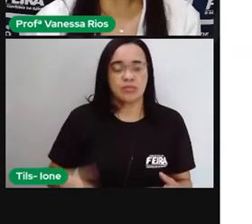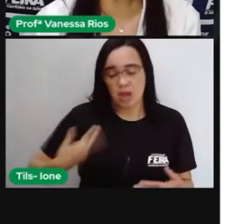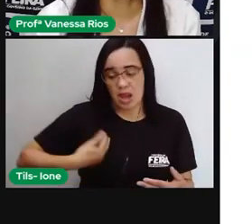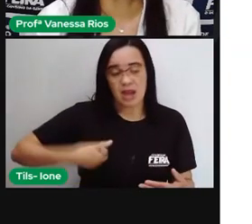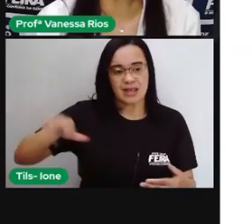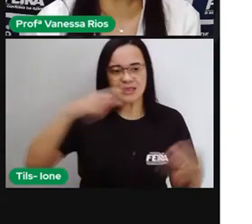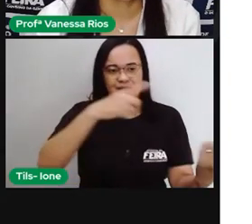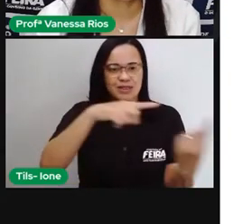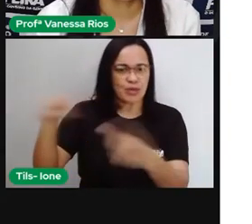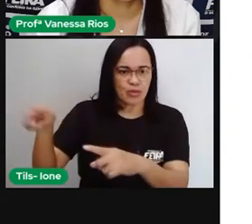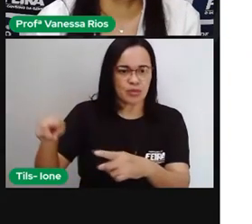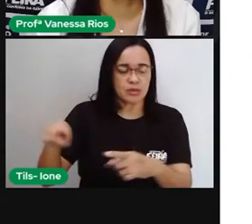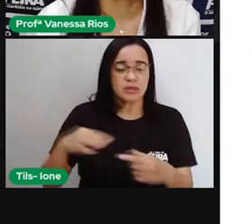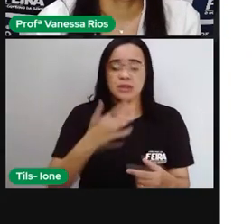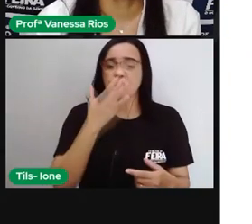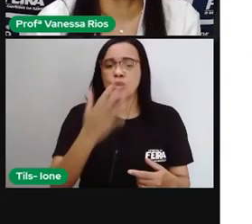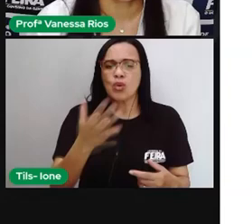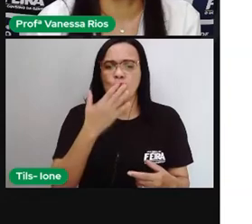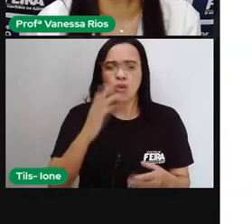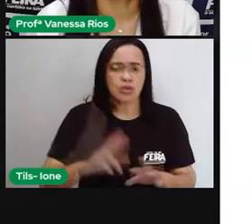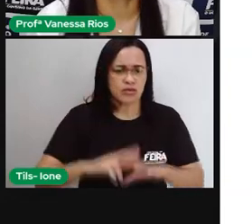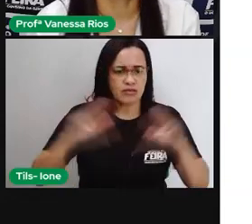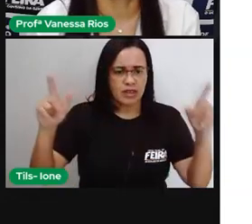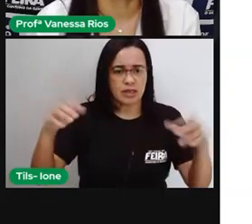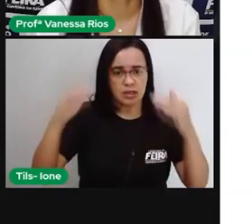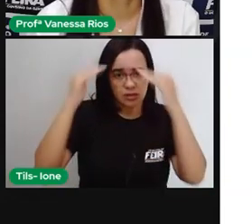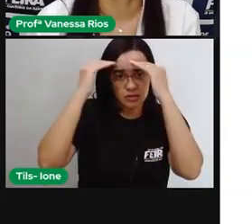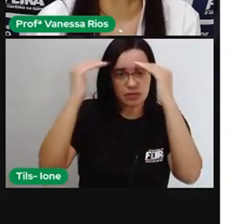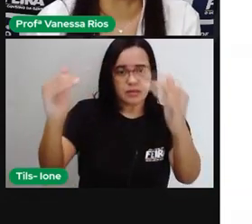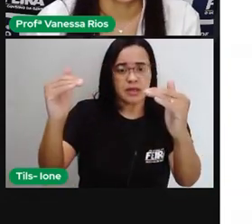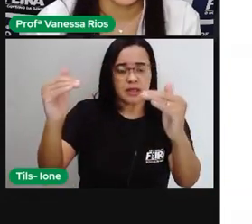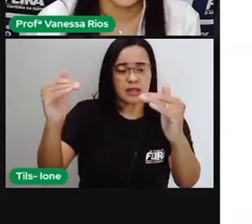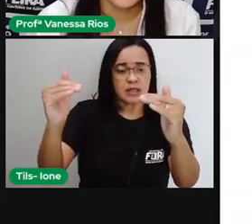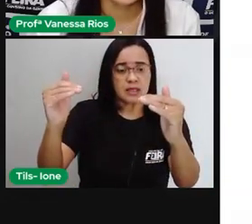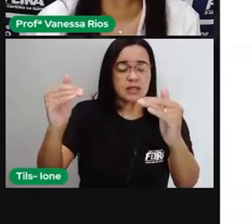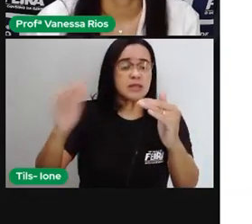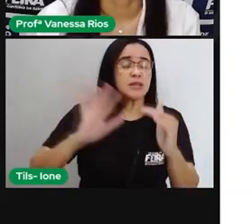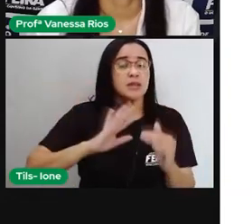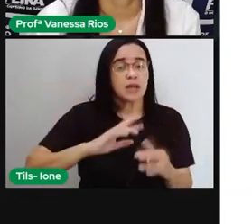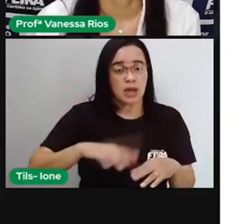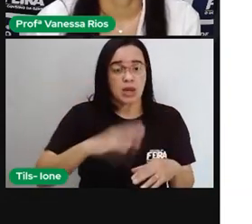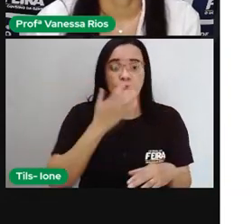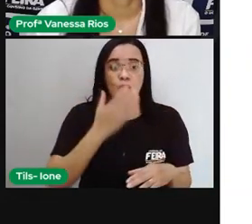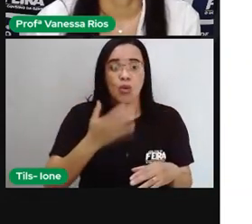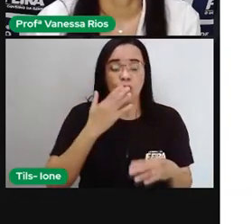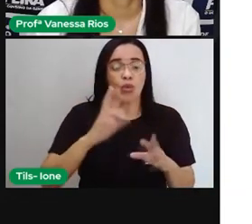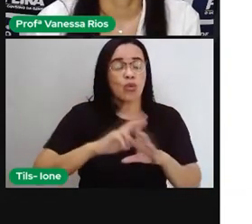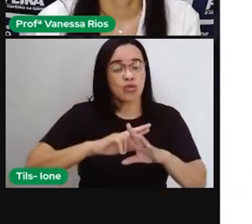As cores são diferentes, o respeito deve ser igual.